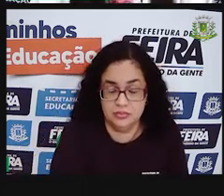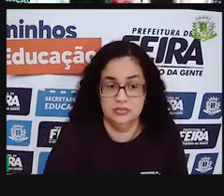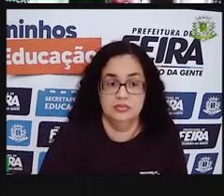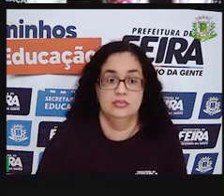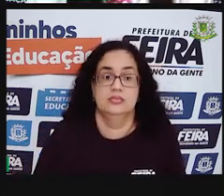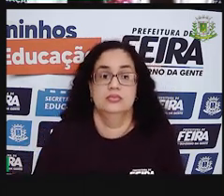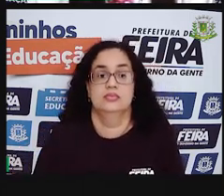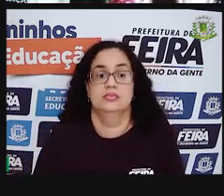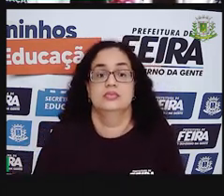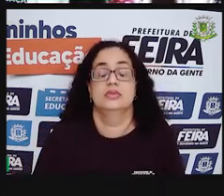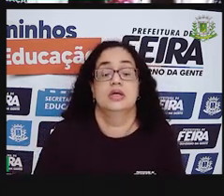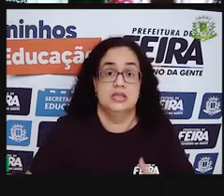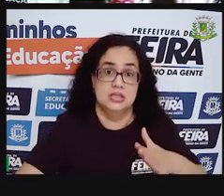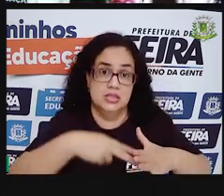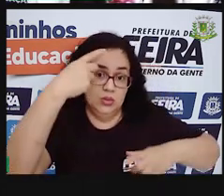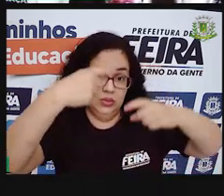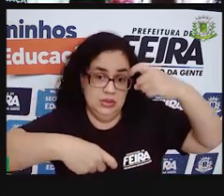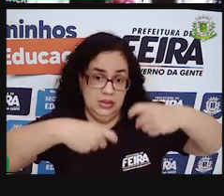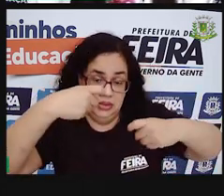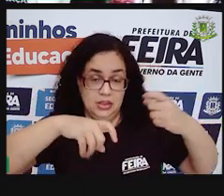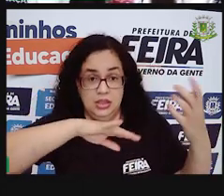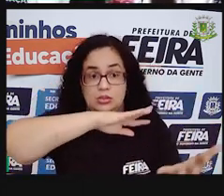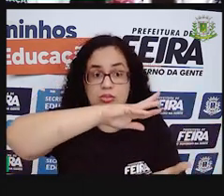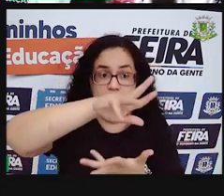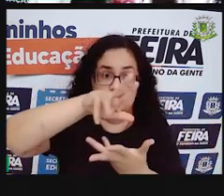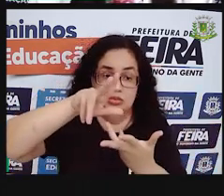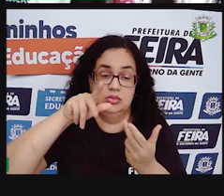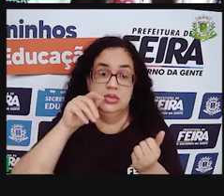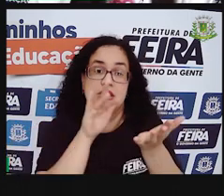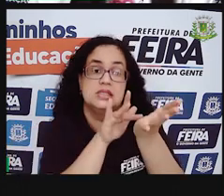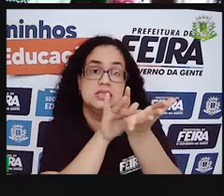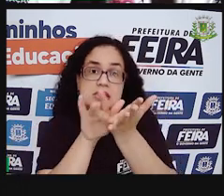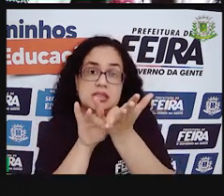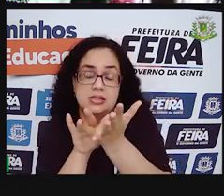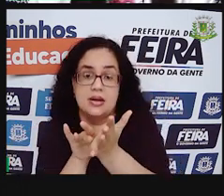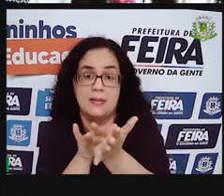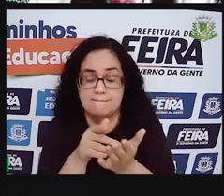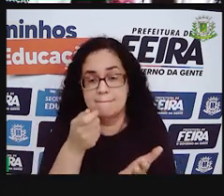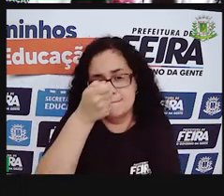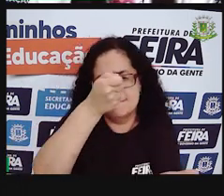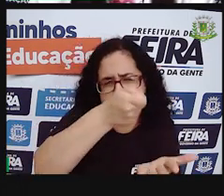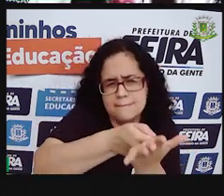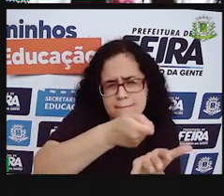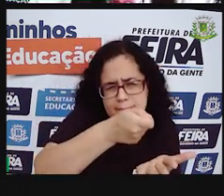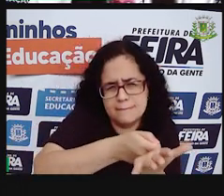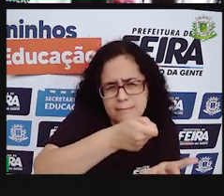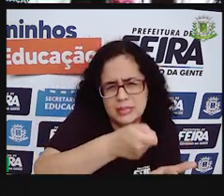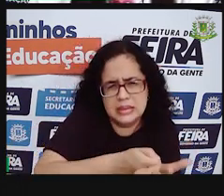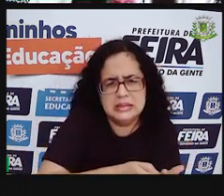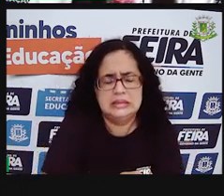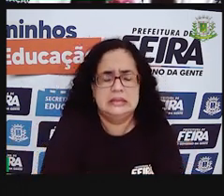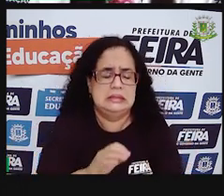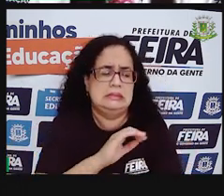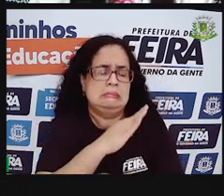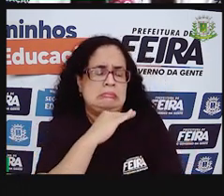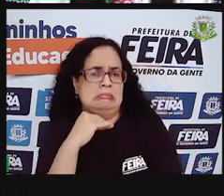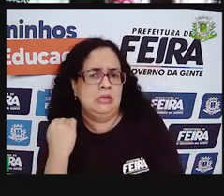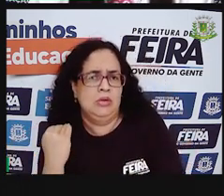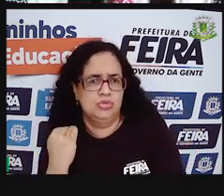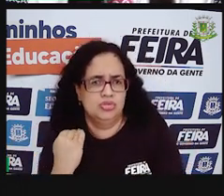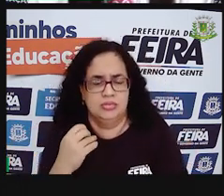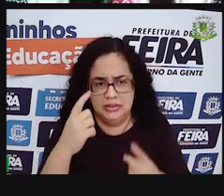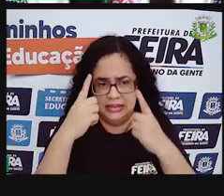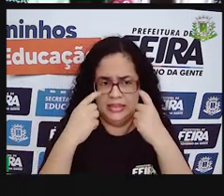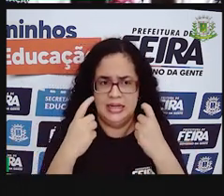muitos anos. Durante a Segunda Guerra Mundial, os ciganos eles foram perseguidos e confinados em campos de